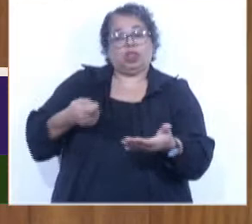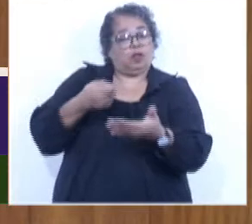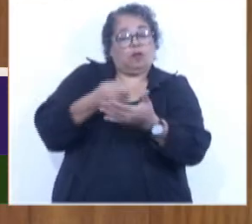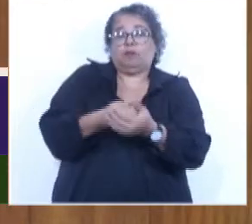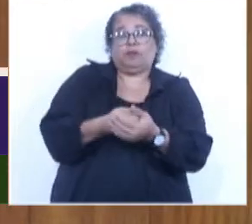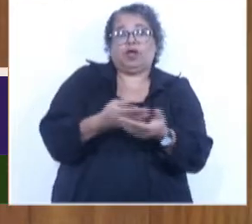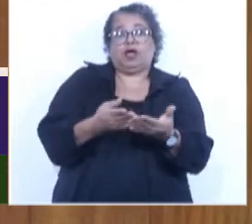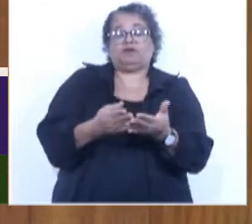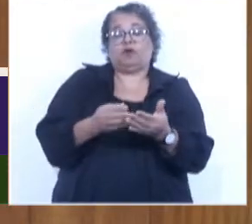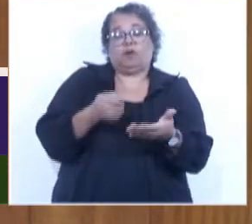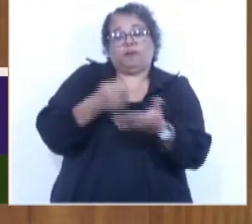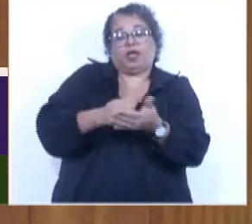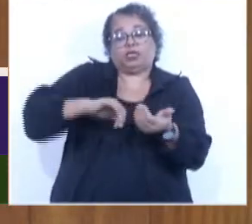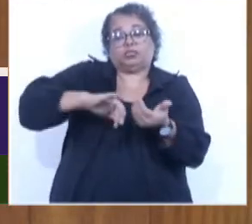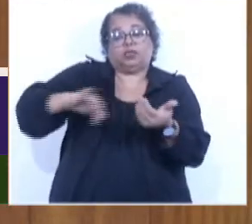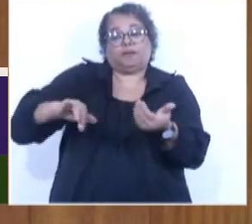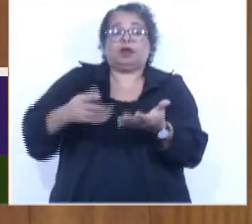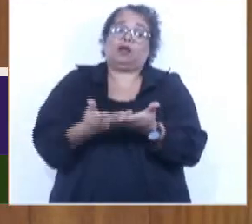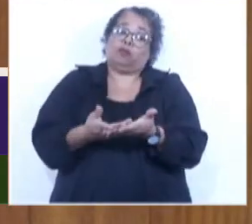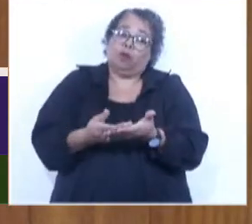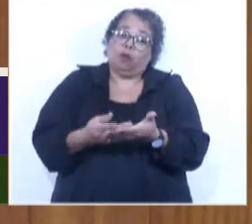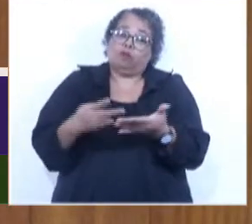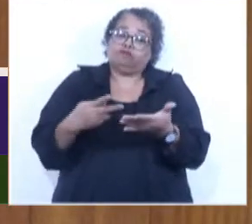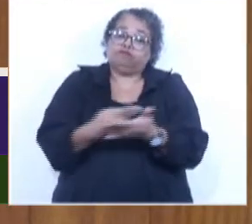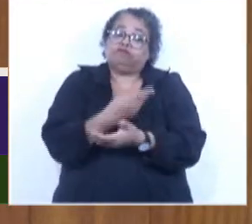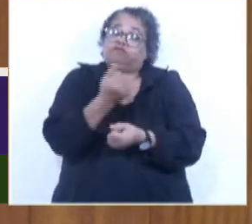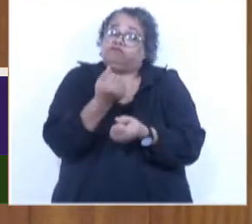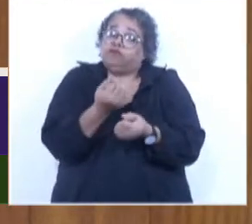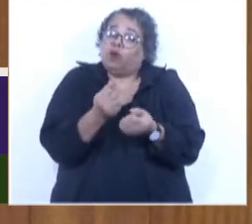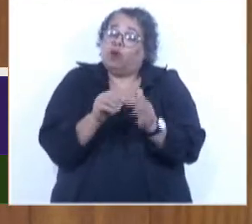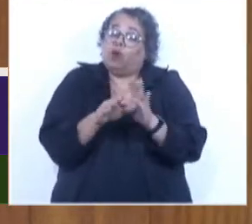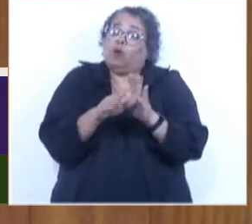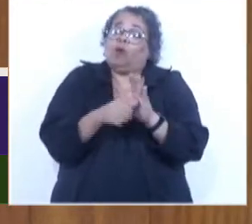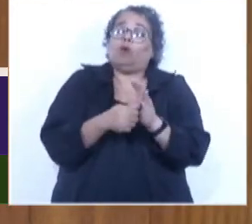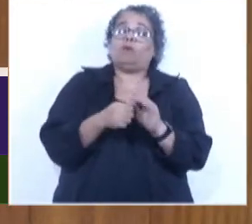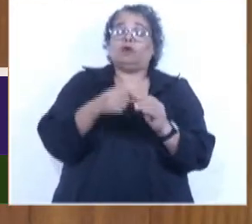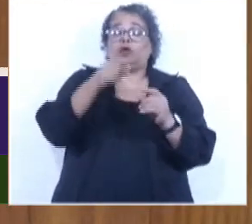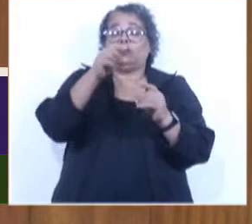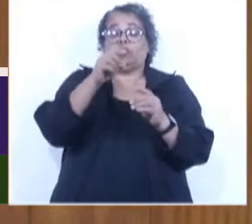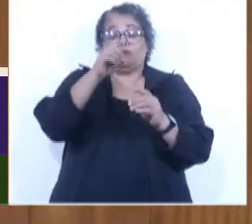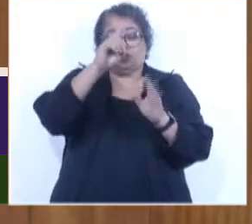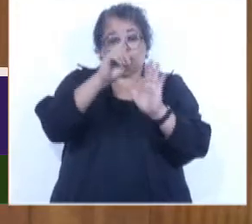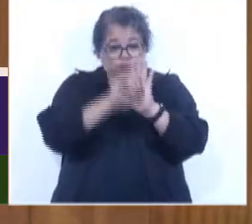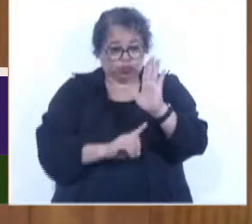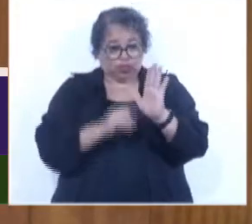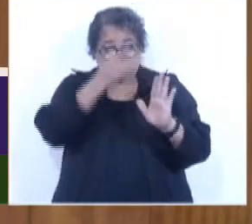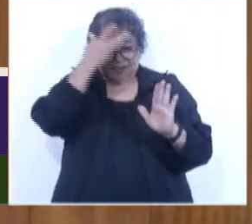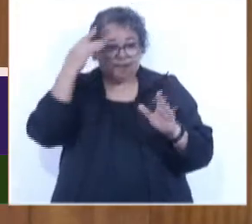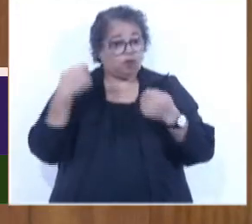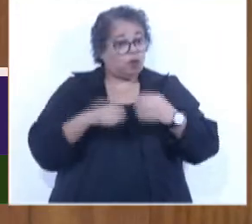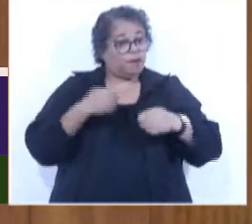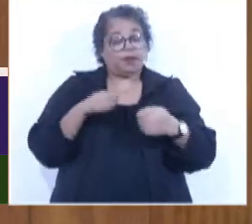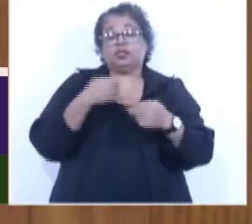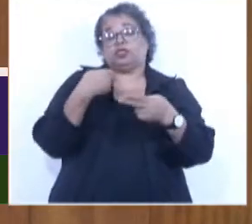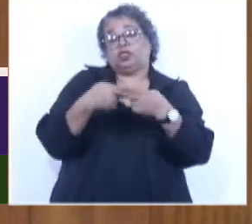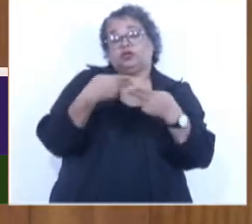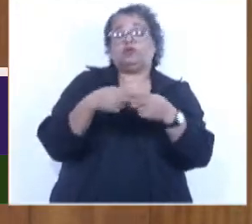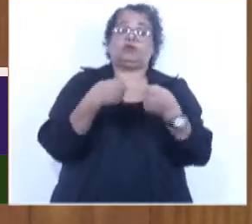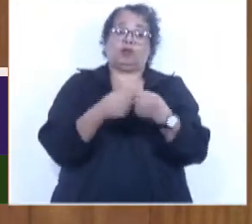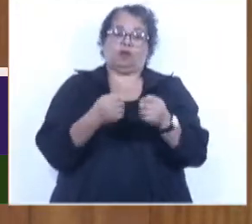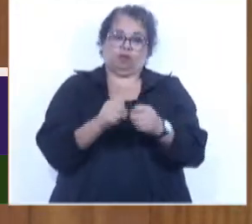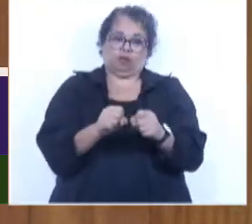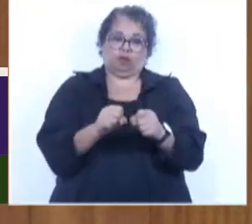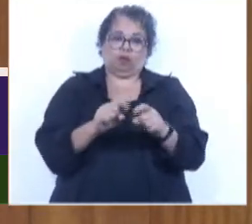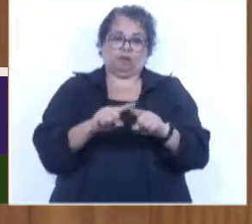acerto por fora ou fralda o direito trabalhador ela vai transporte mas nós como vereador da casa